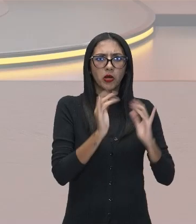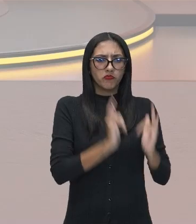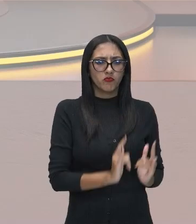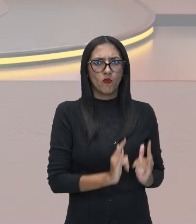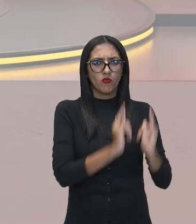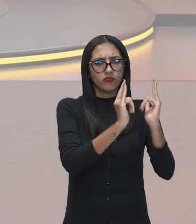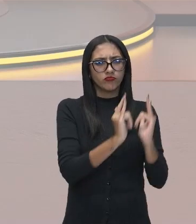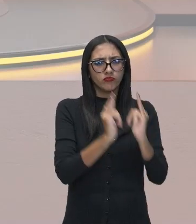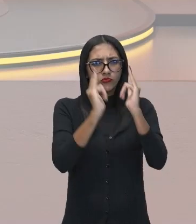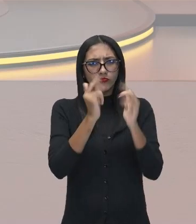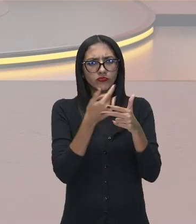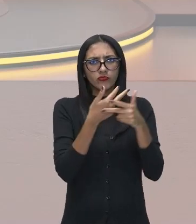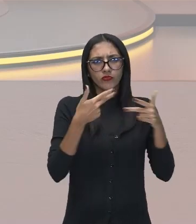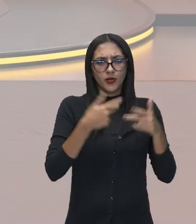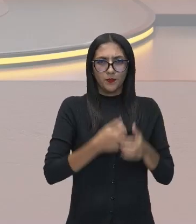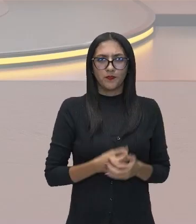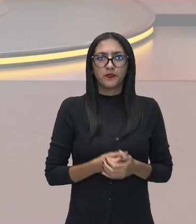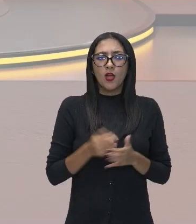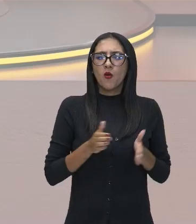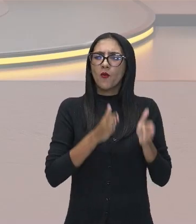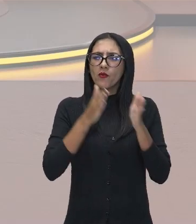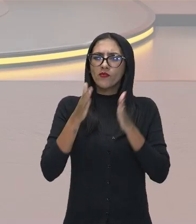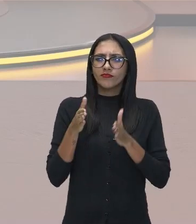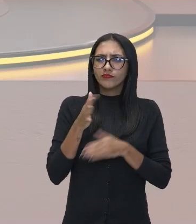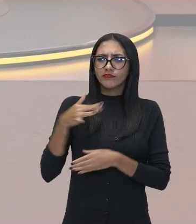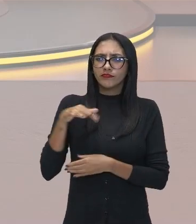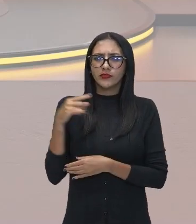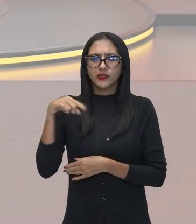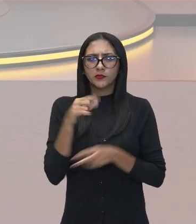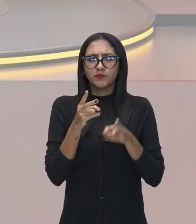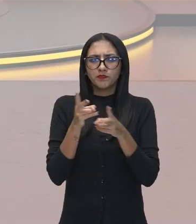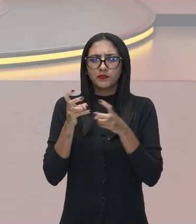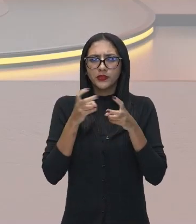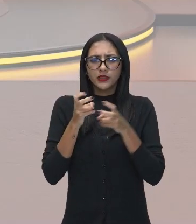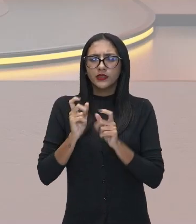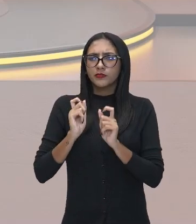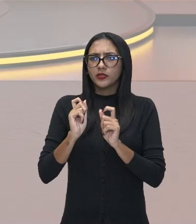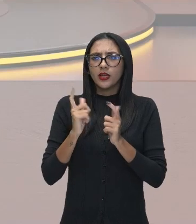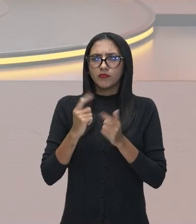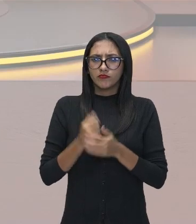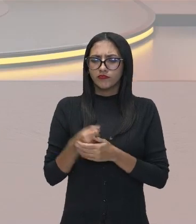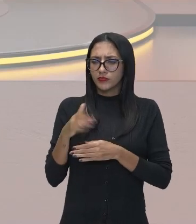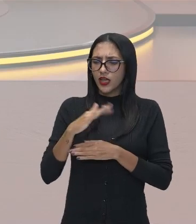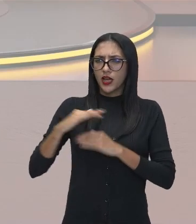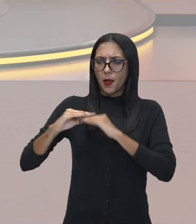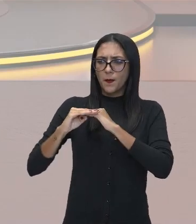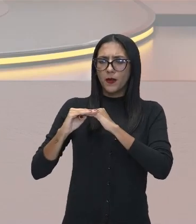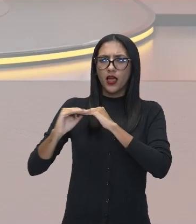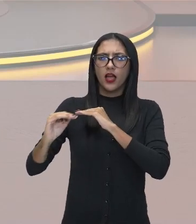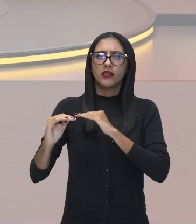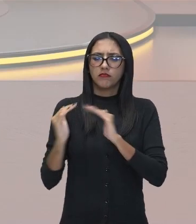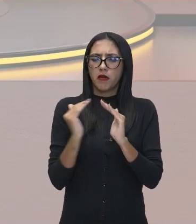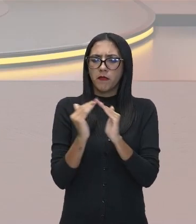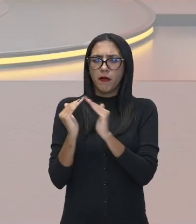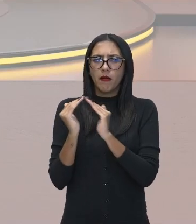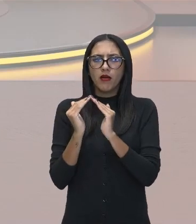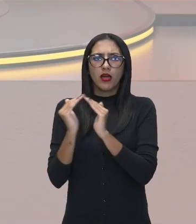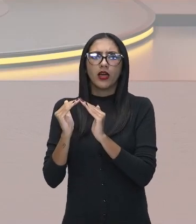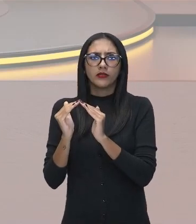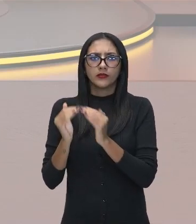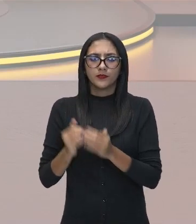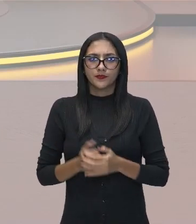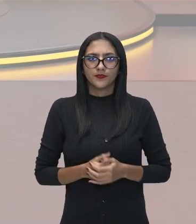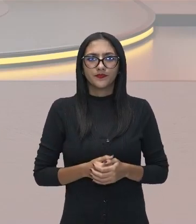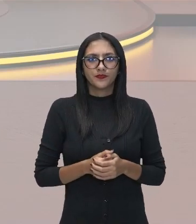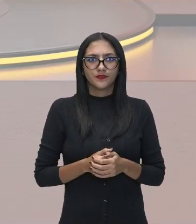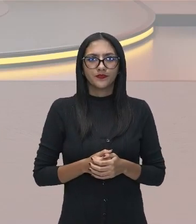vertical e uma outra parte ali é mais desenvolvida no sentido horizontal. Então nós temos ali, naquela parte